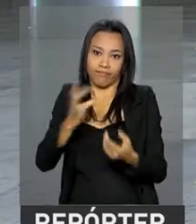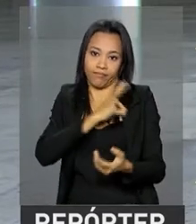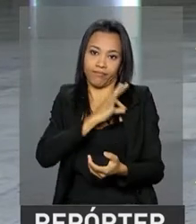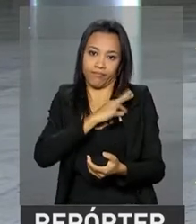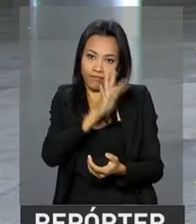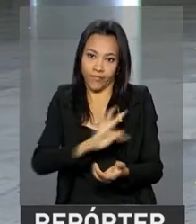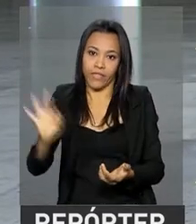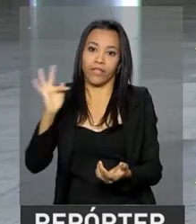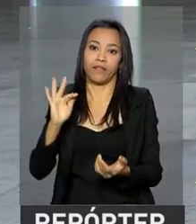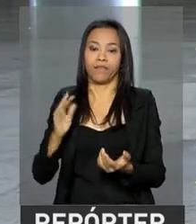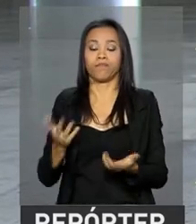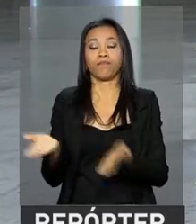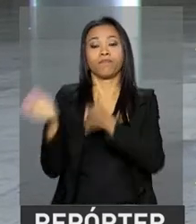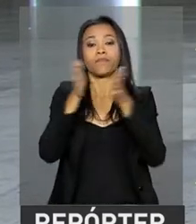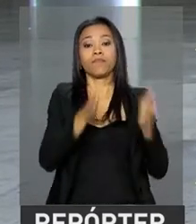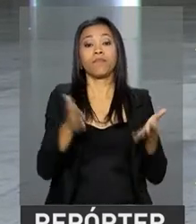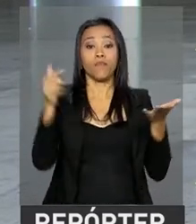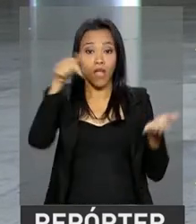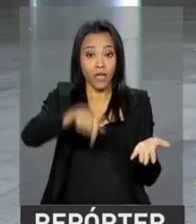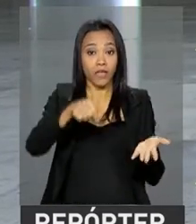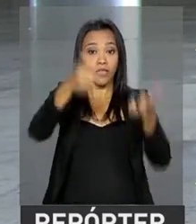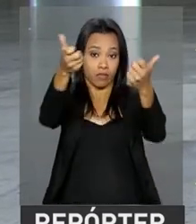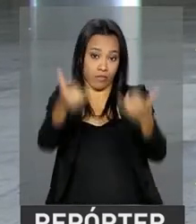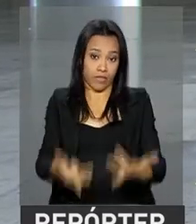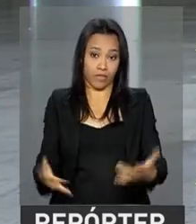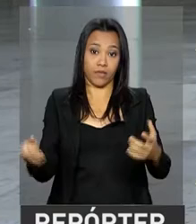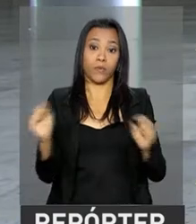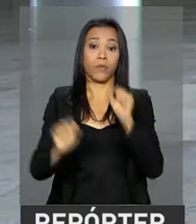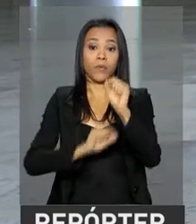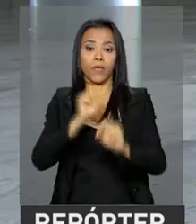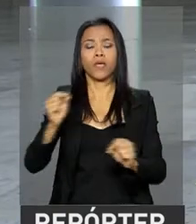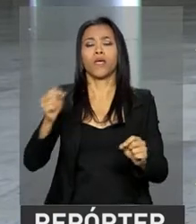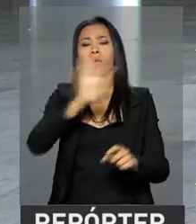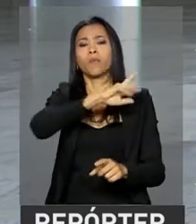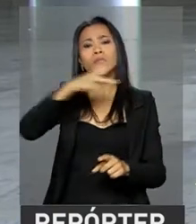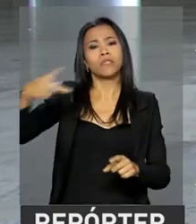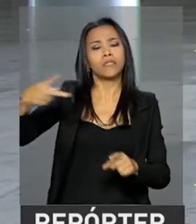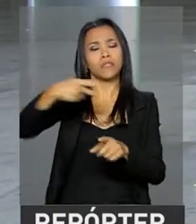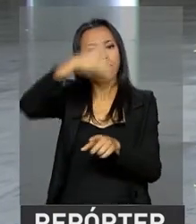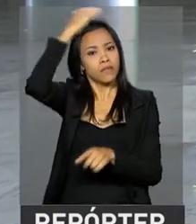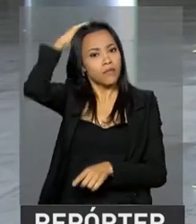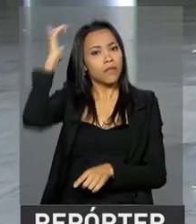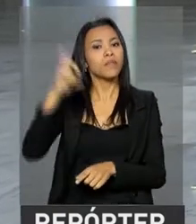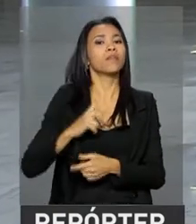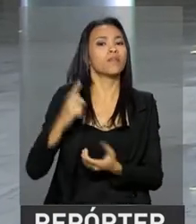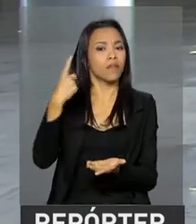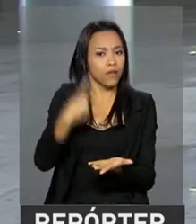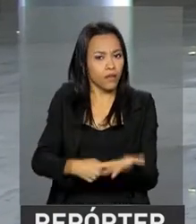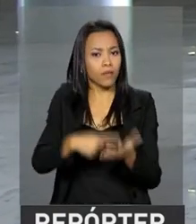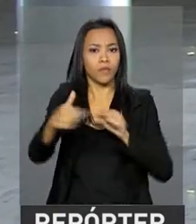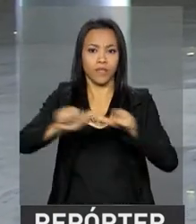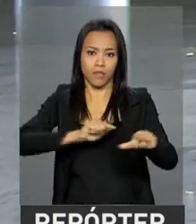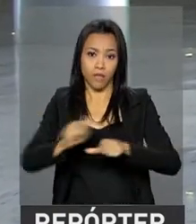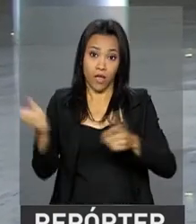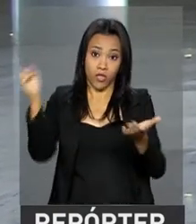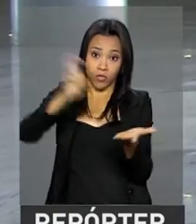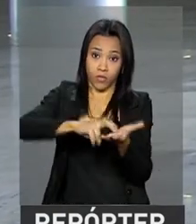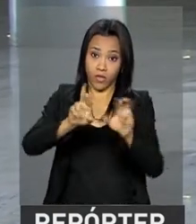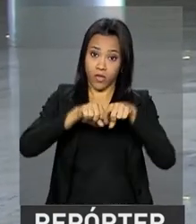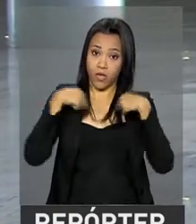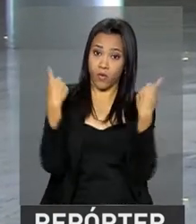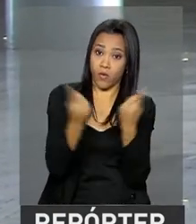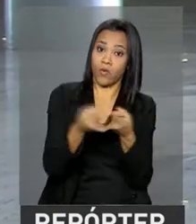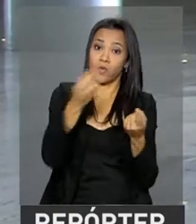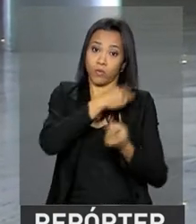falando agora aqui do Palácio do Planalto, o presidente Michel Temer cumpre agenda hoje aqui, tem uma reunião pela manhã com o ministro